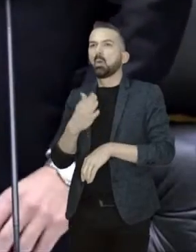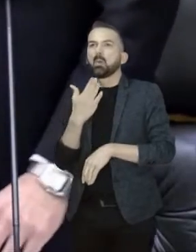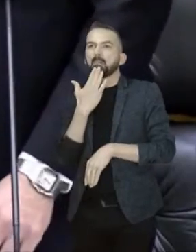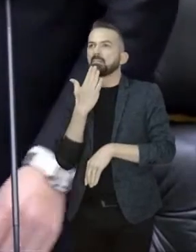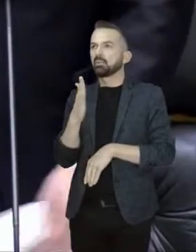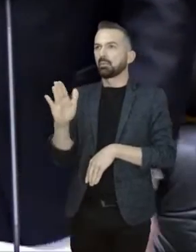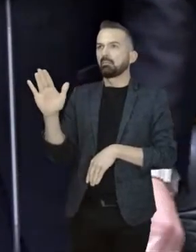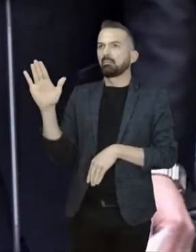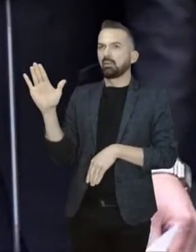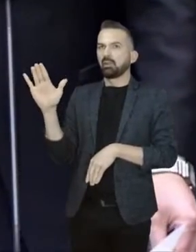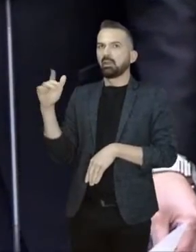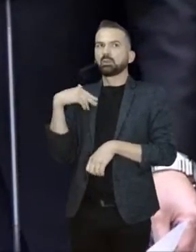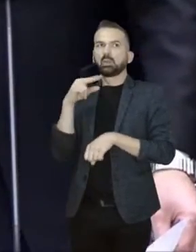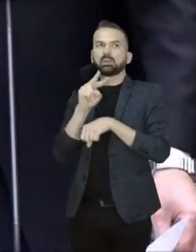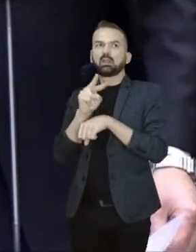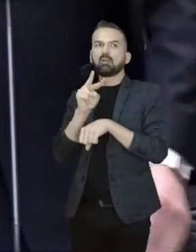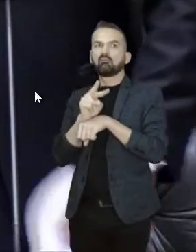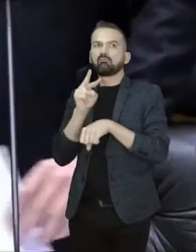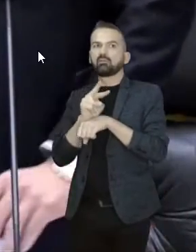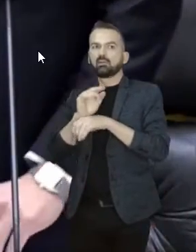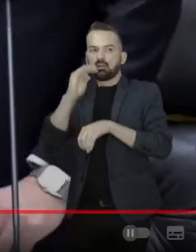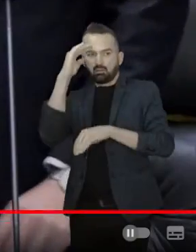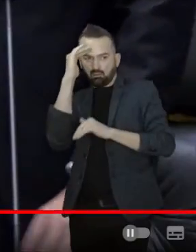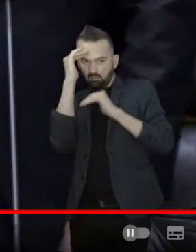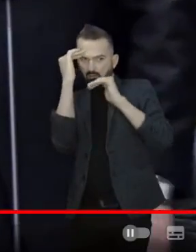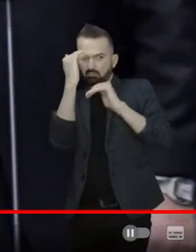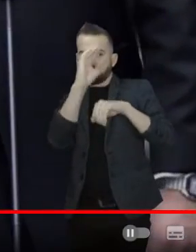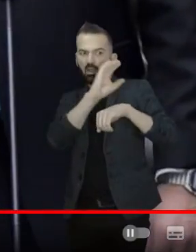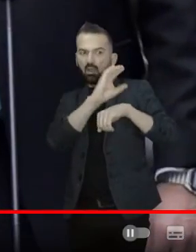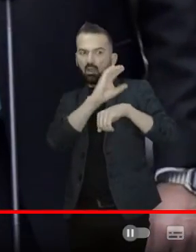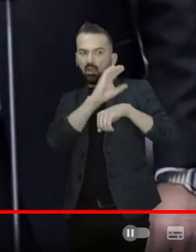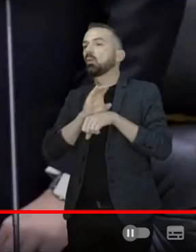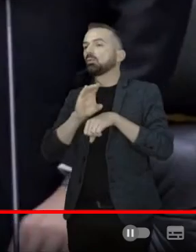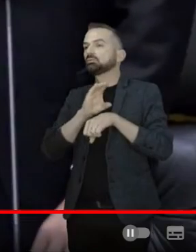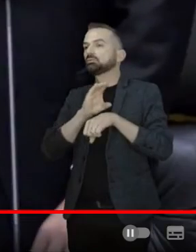defender e cumprir a Constituição, observar as leis